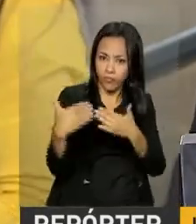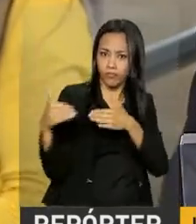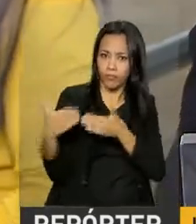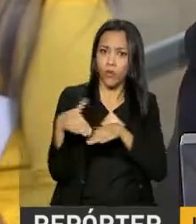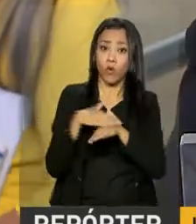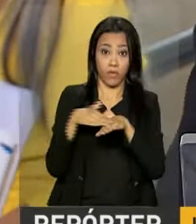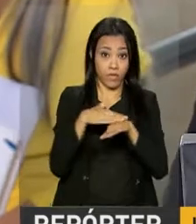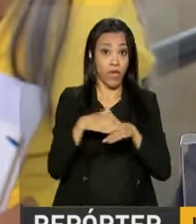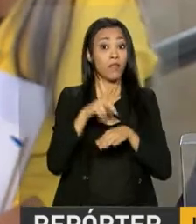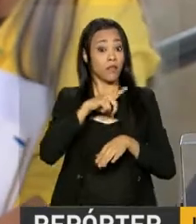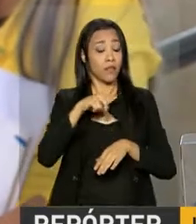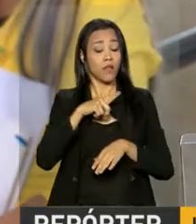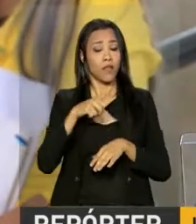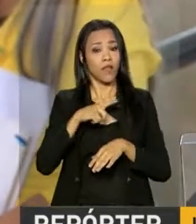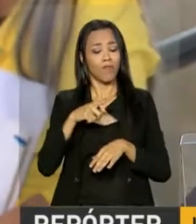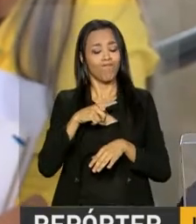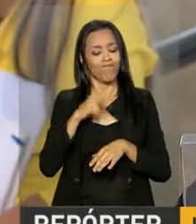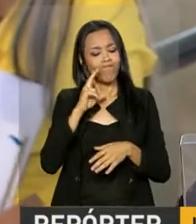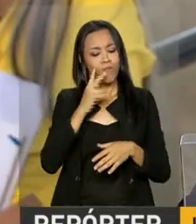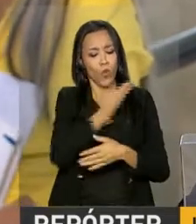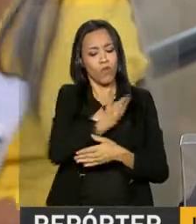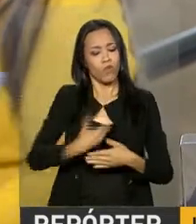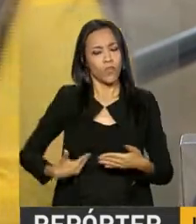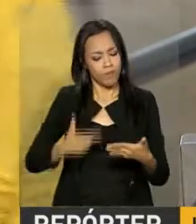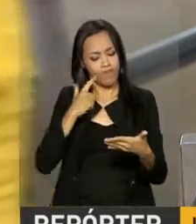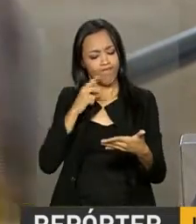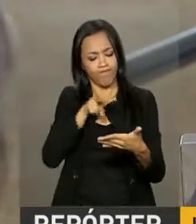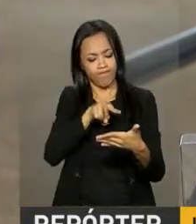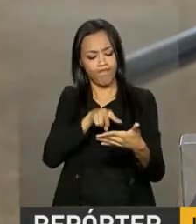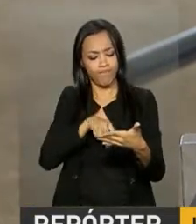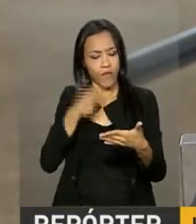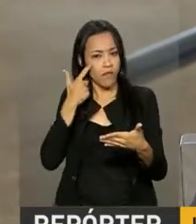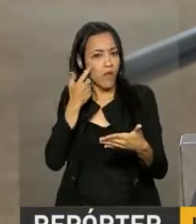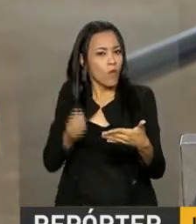expressivo por parte do governo para subsidiar esses juros.